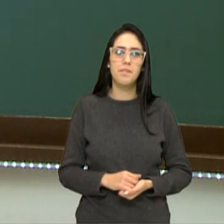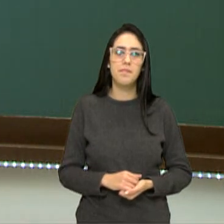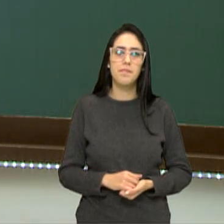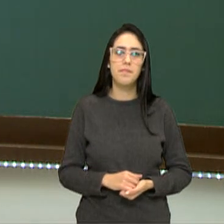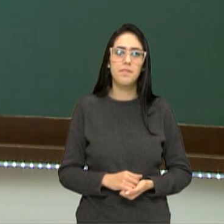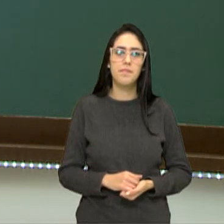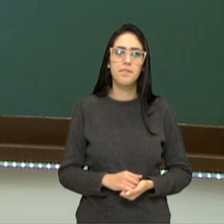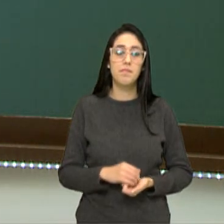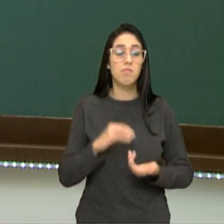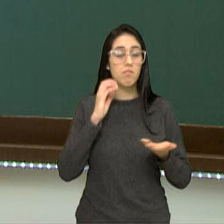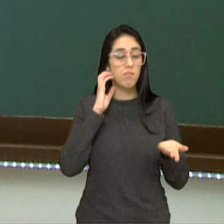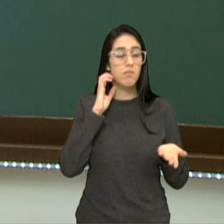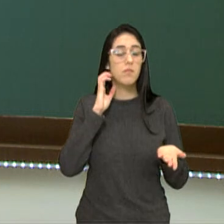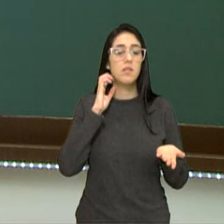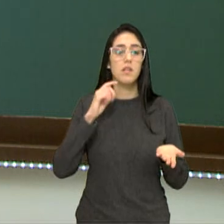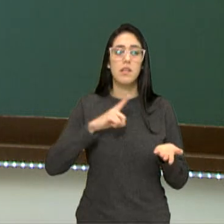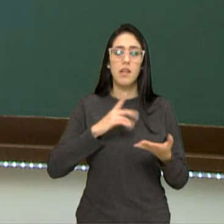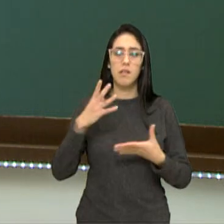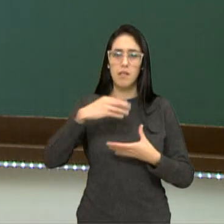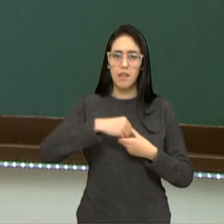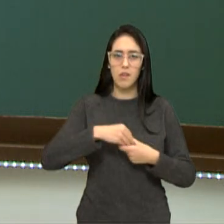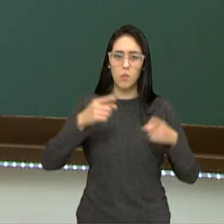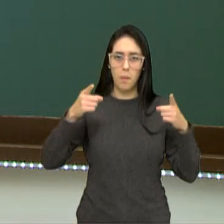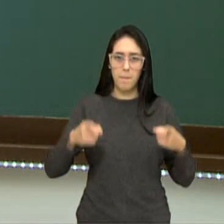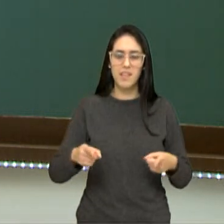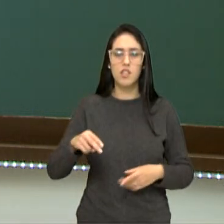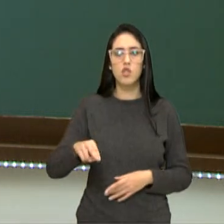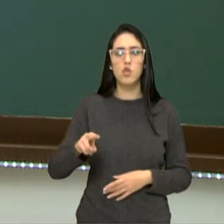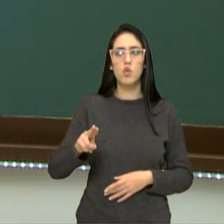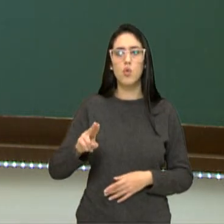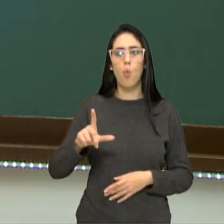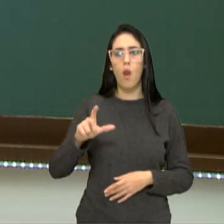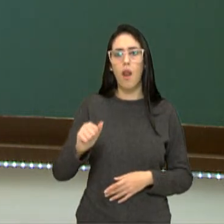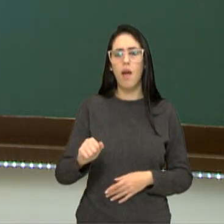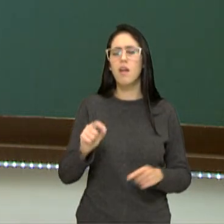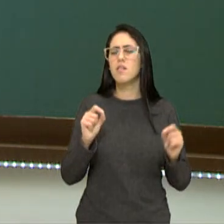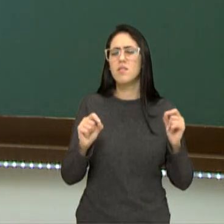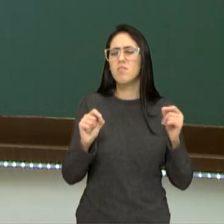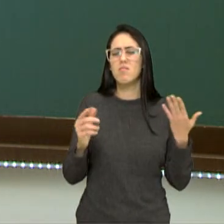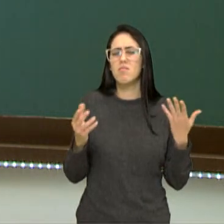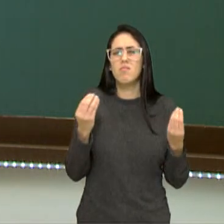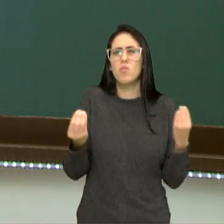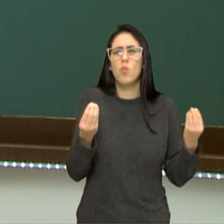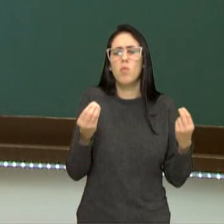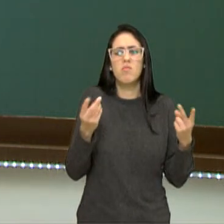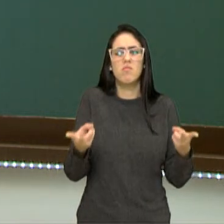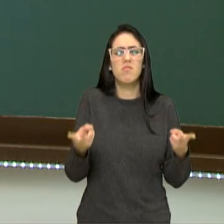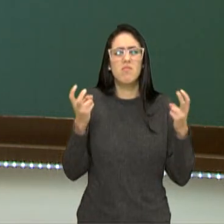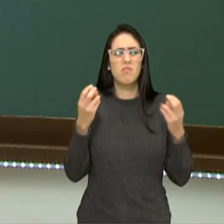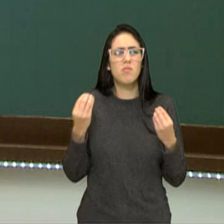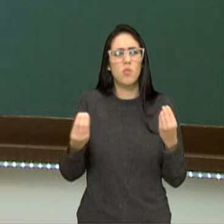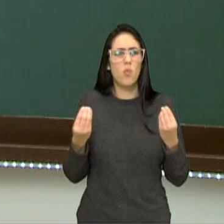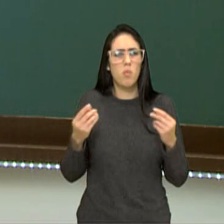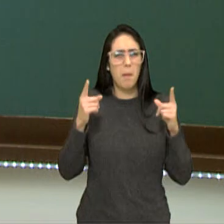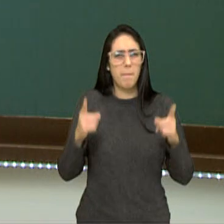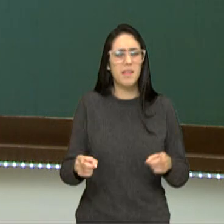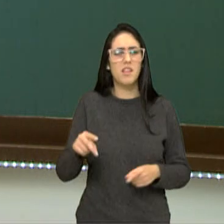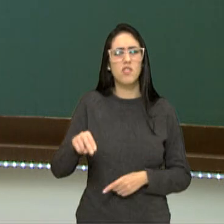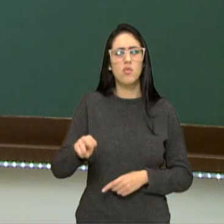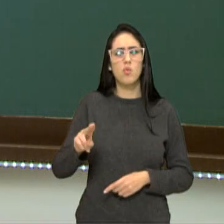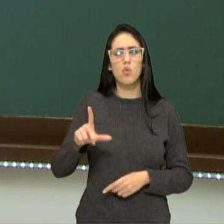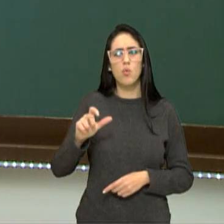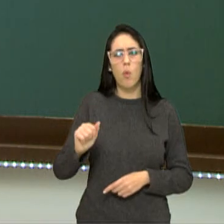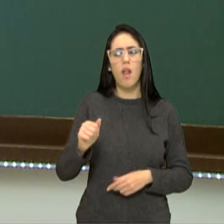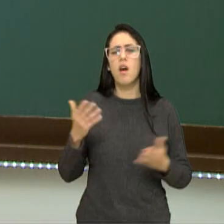Dentro da classificação agora de matriz nula, como que eu verifico, como que eu vou saber que ela é uma matriz nula? Qual é o